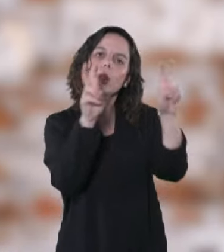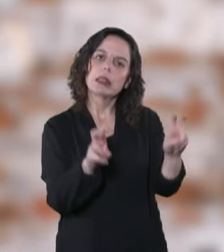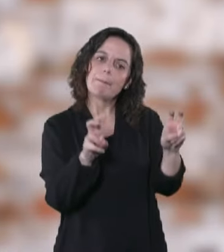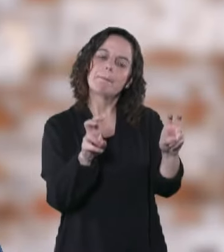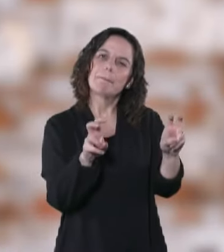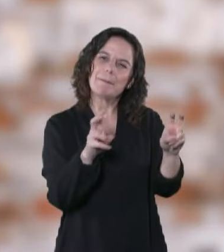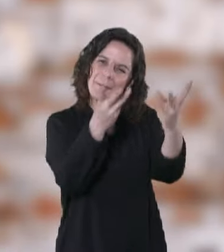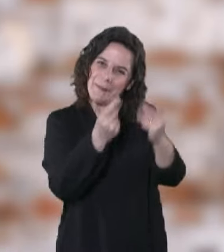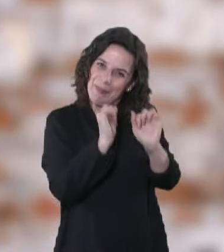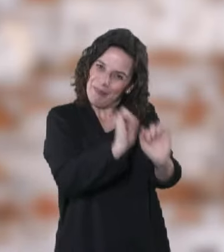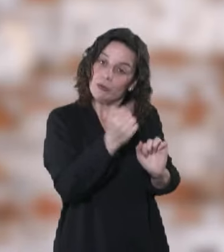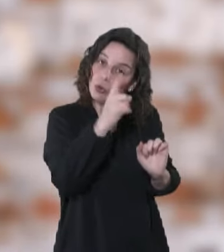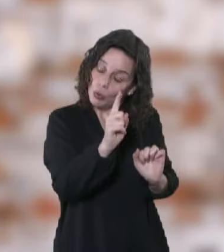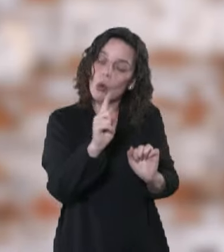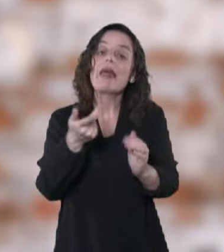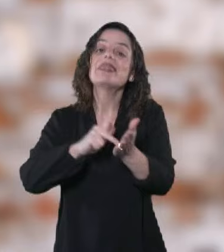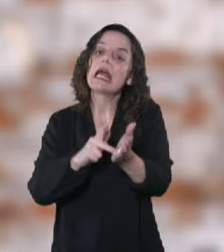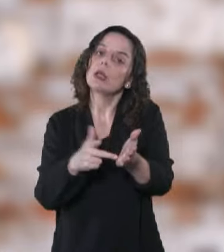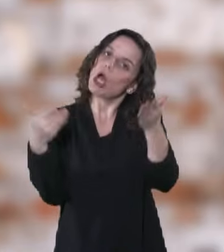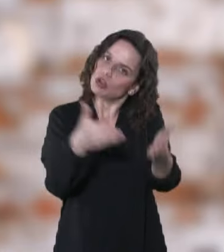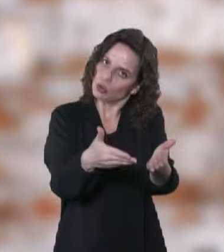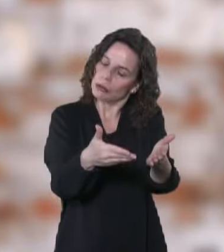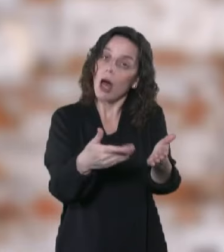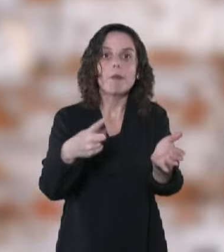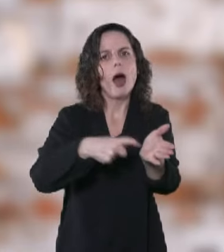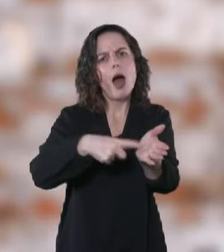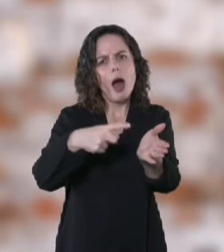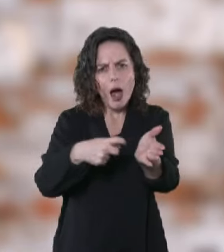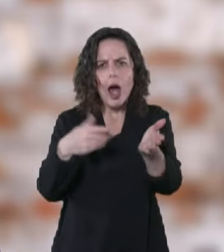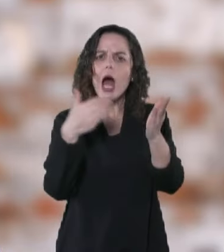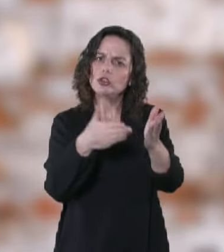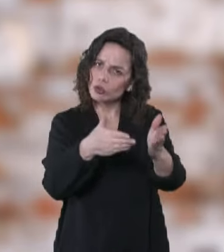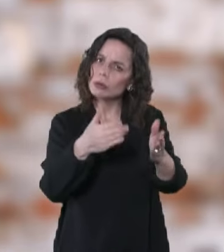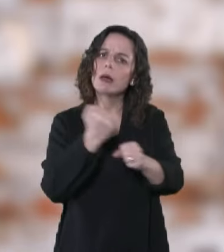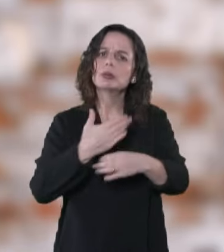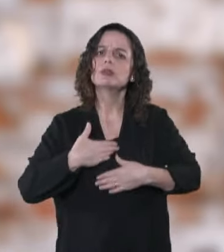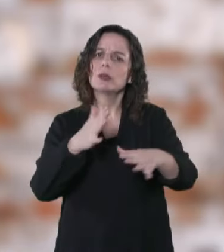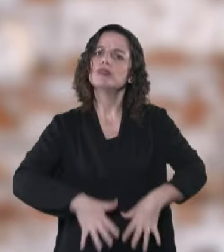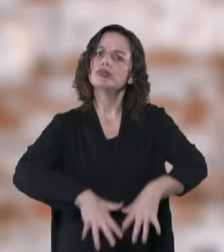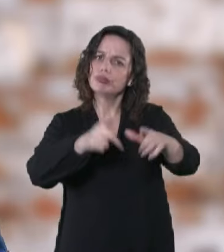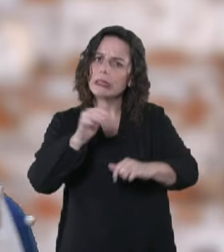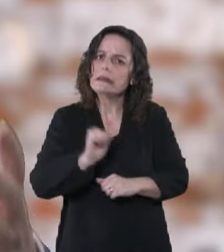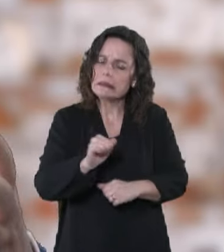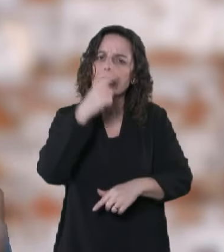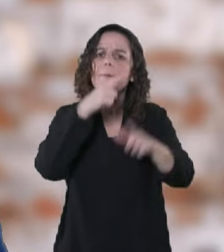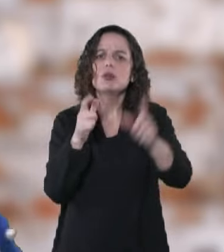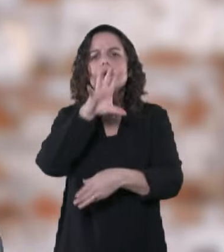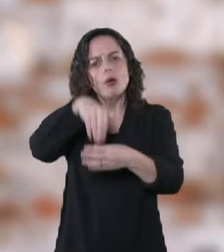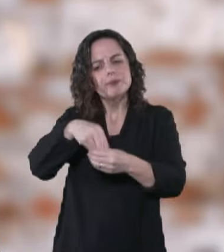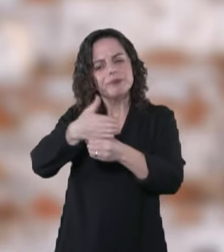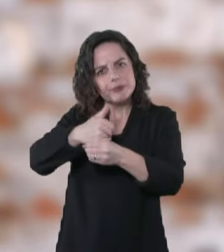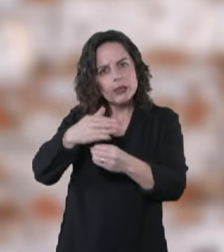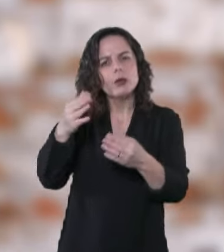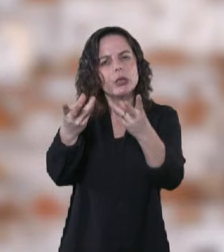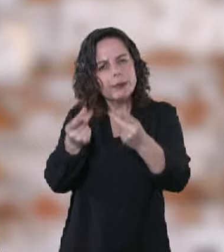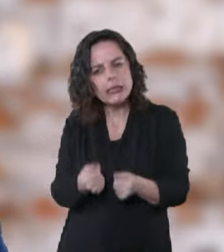fundo técnicos, que ajudam e são indispensáveis também no desenvolvimento da profissão. São pessoas que estão nos gabinetes de contabilidade, nos